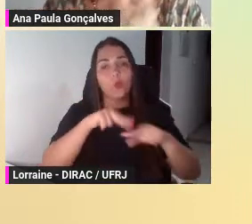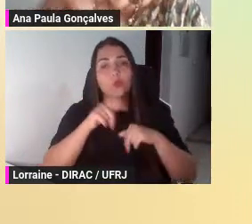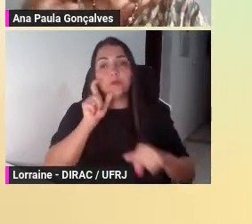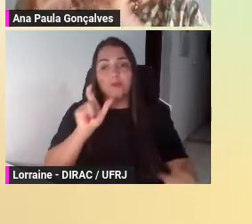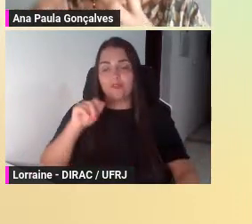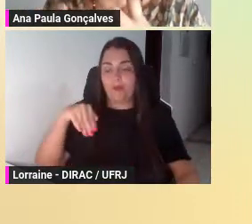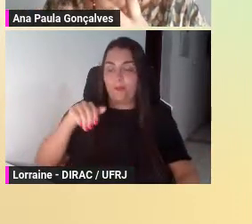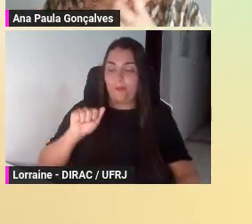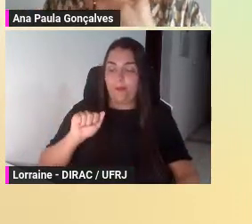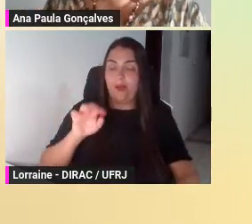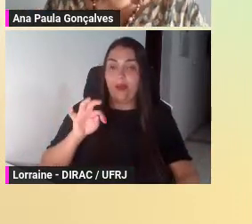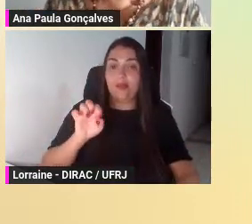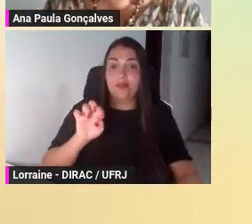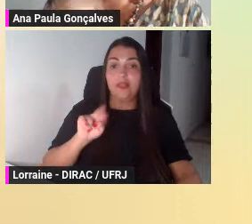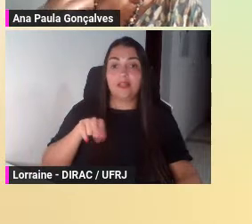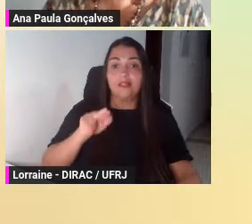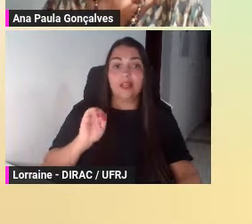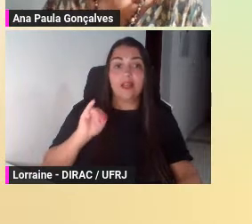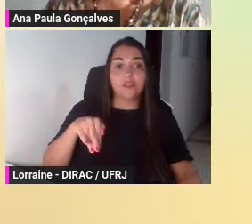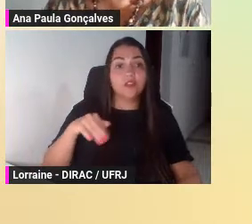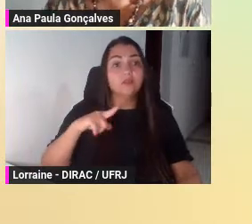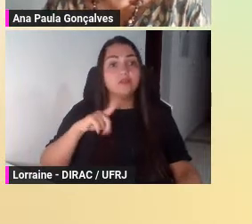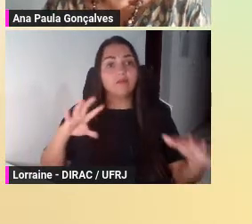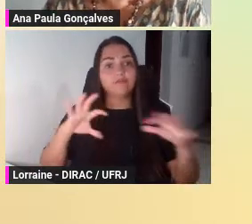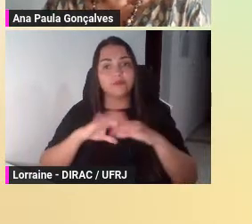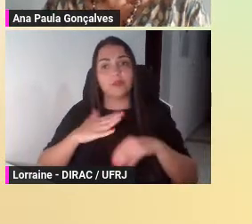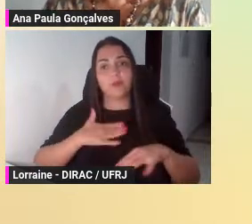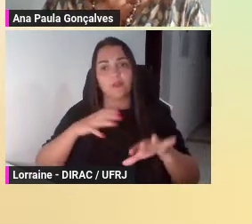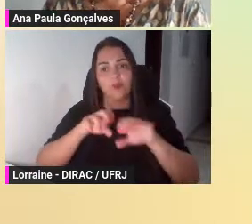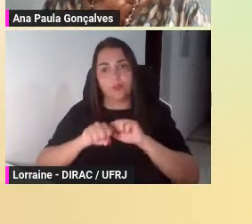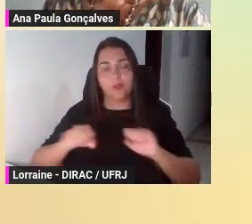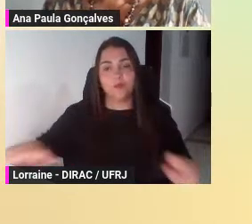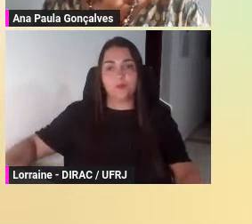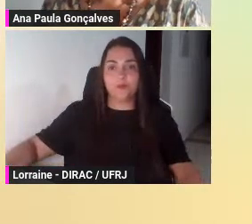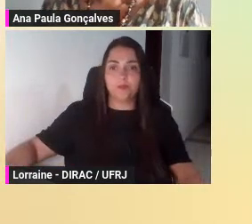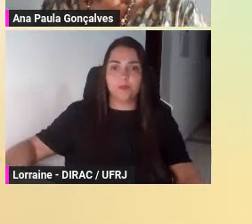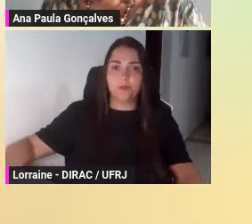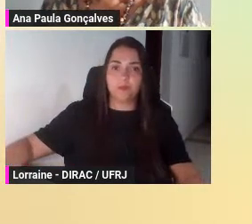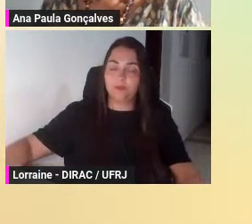caminhando com a minha formação. Tá certo? Pode avançar um pouquinho.